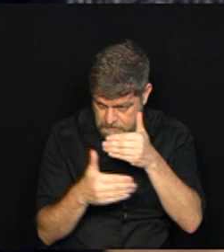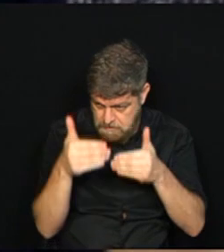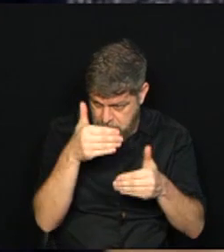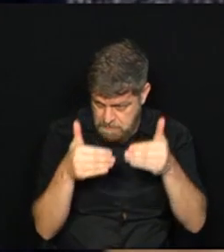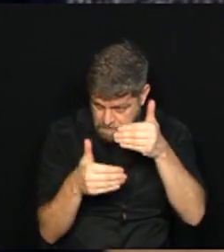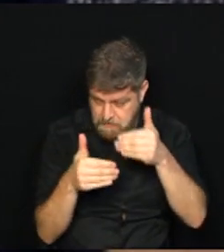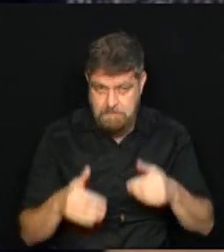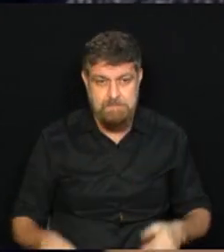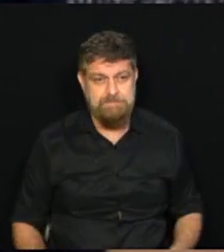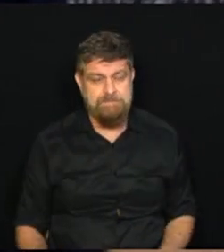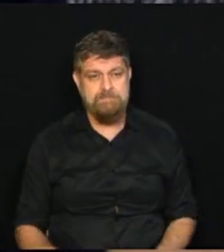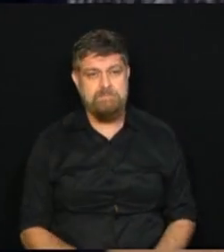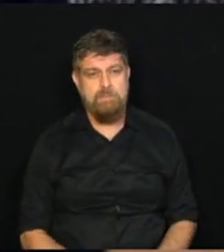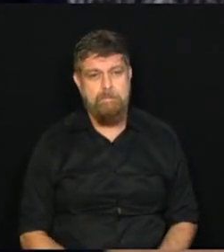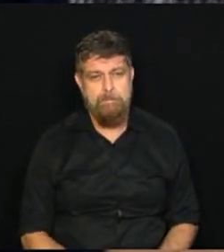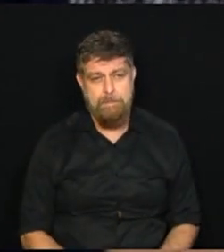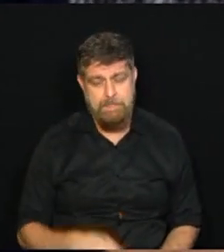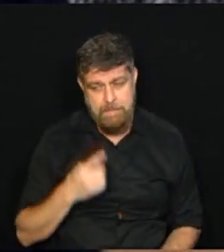Vamos ver aqui.